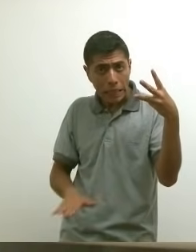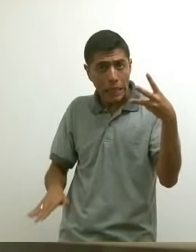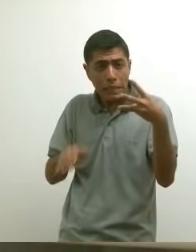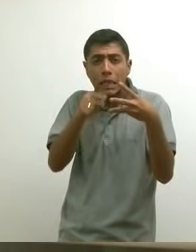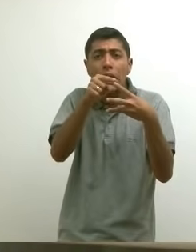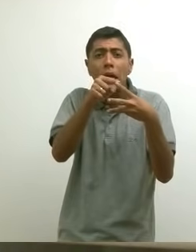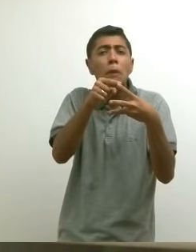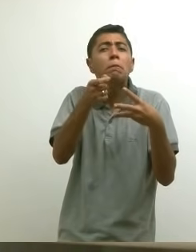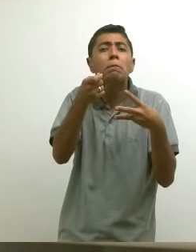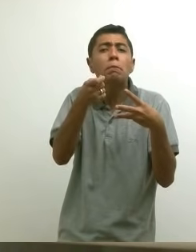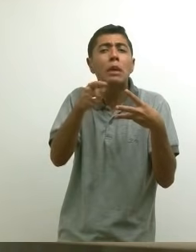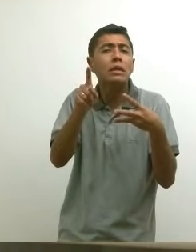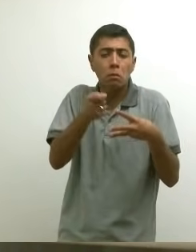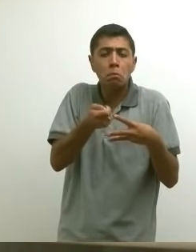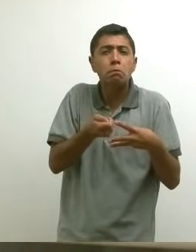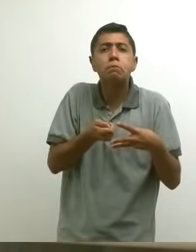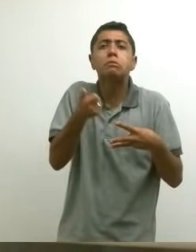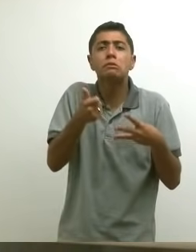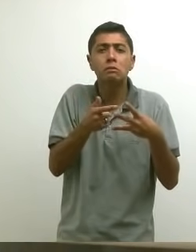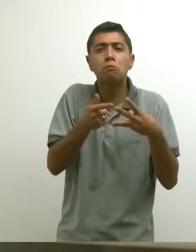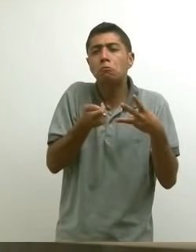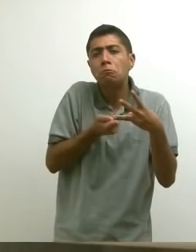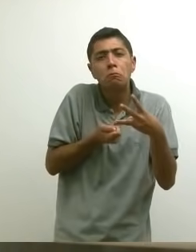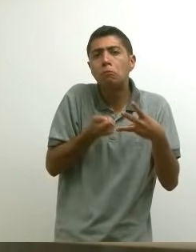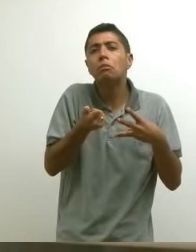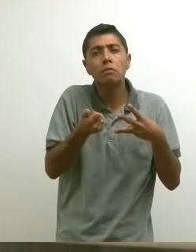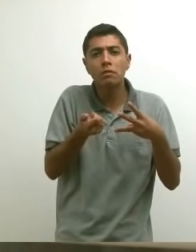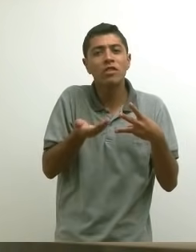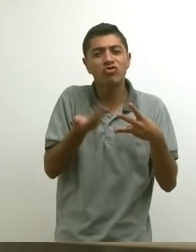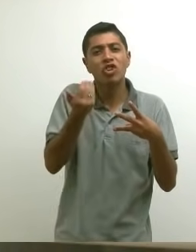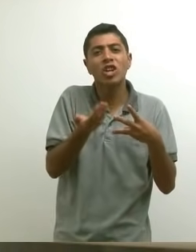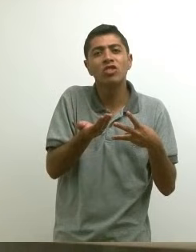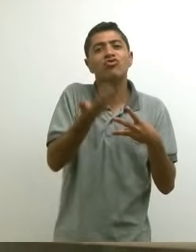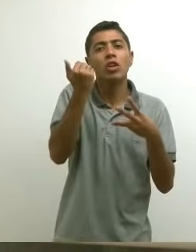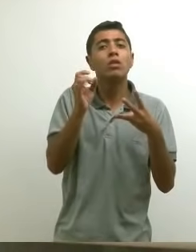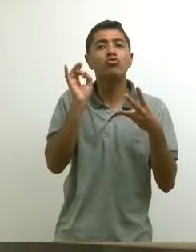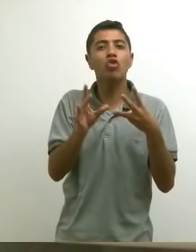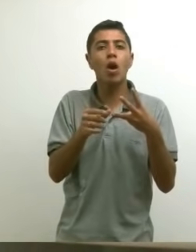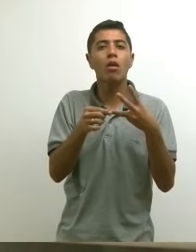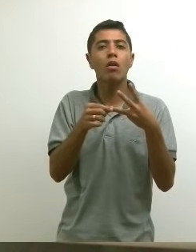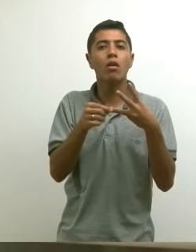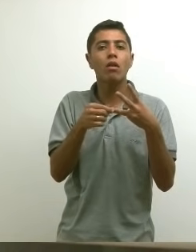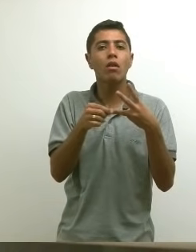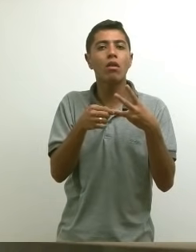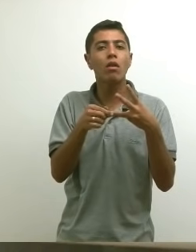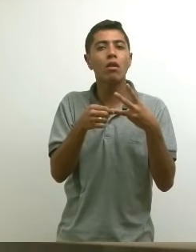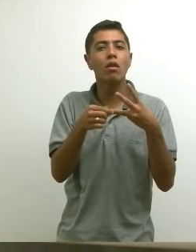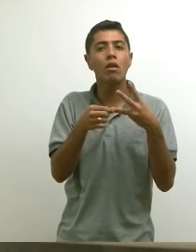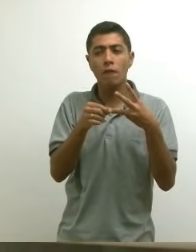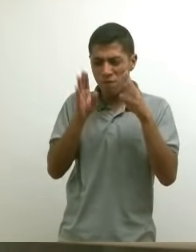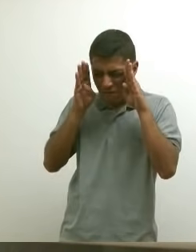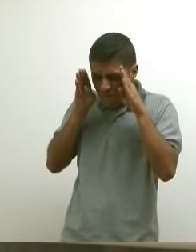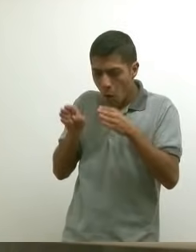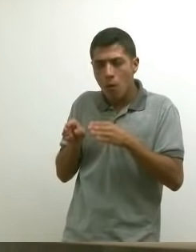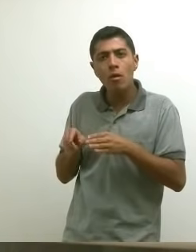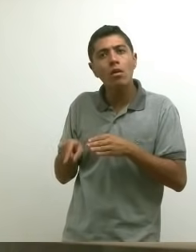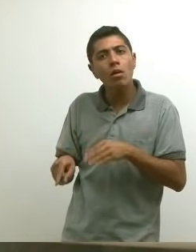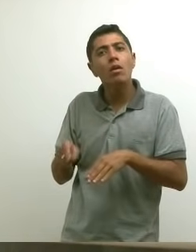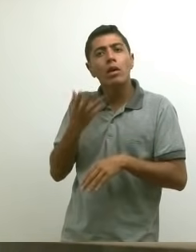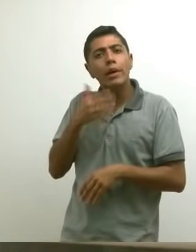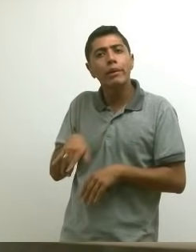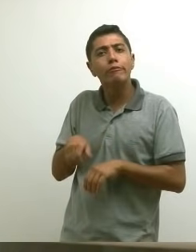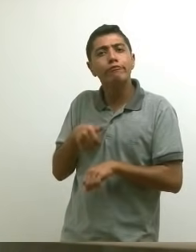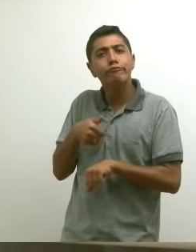não adultos com bom senso estético e nem adultos bons e com